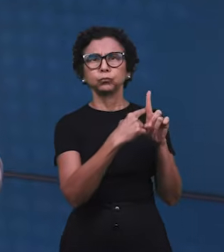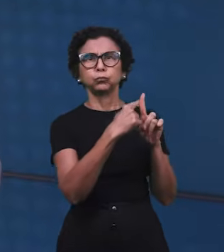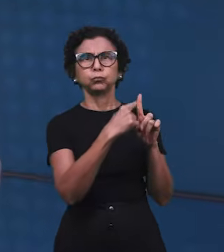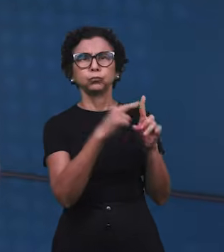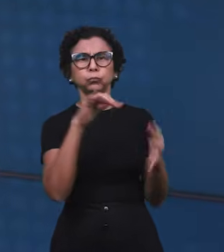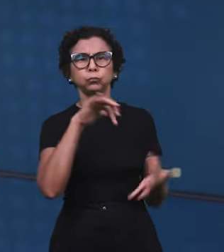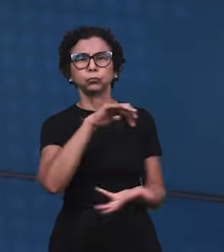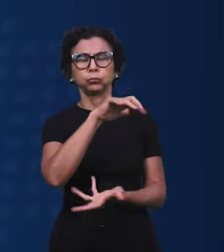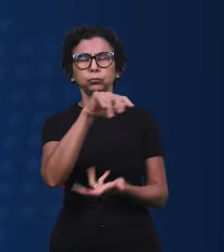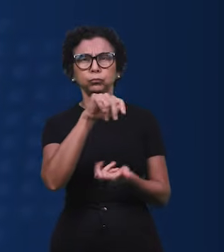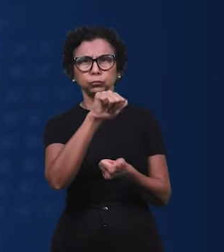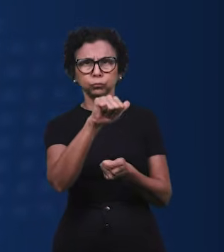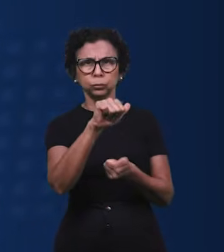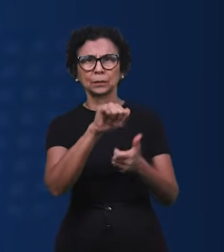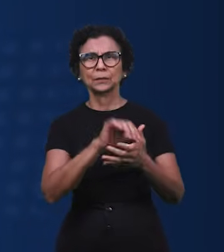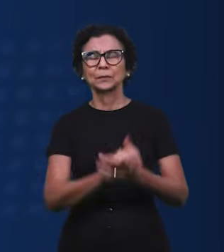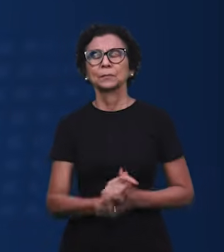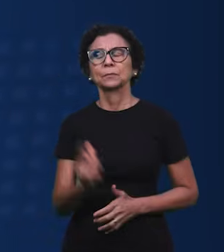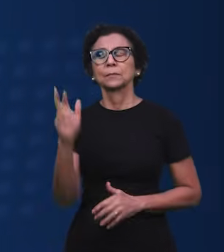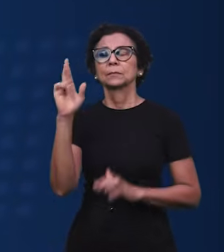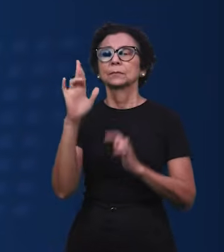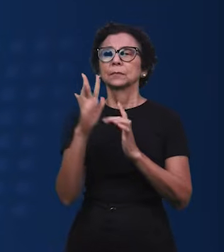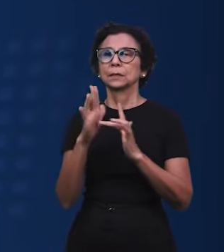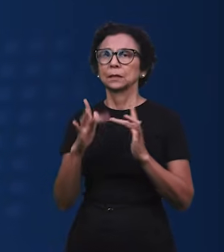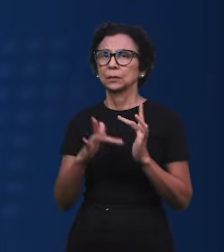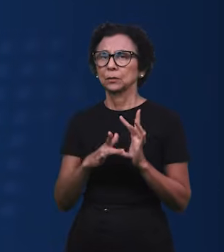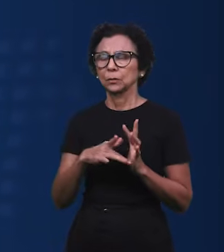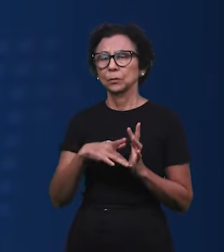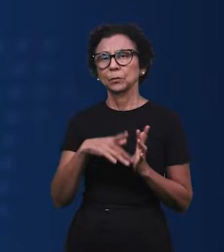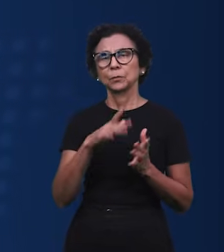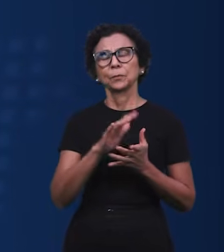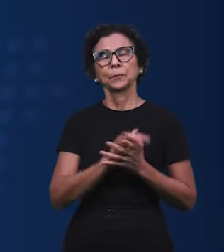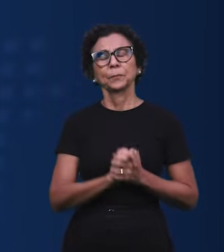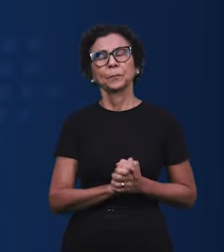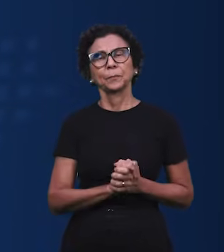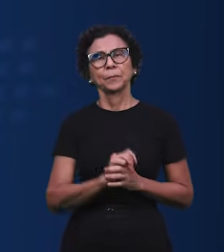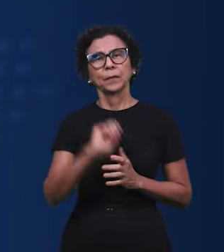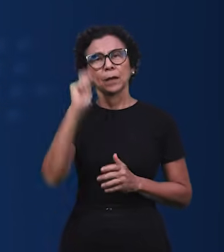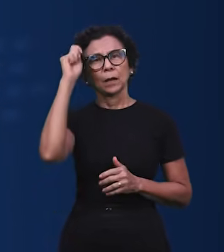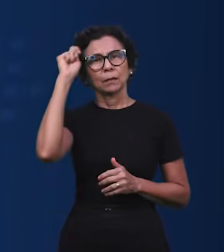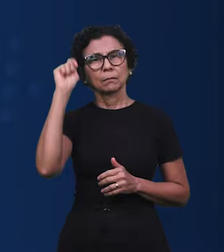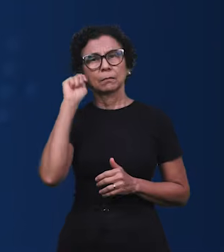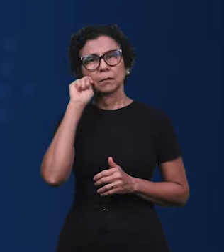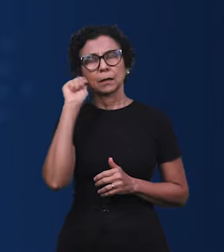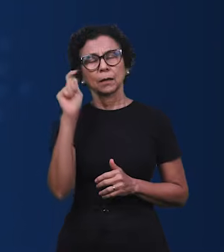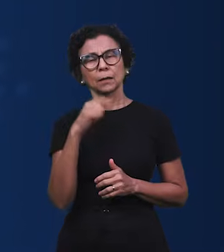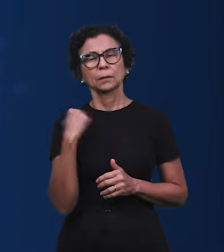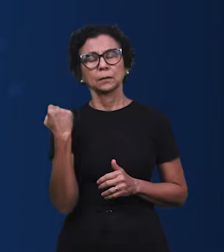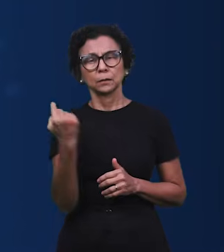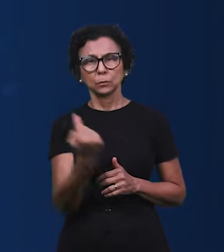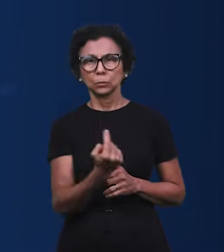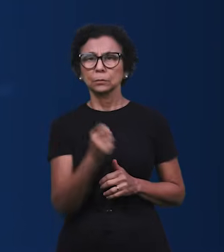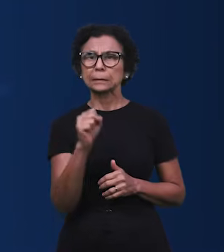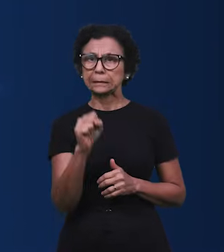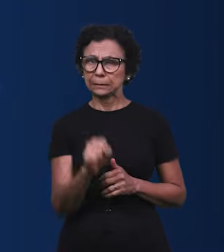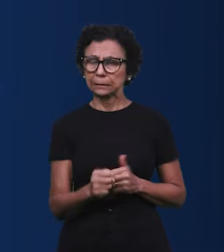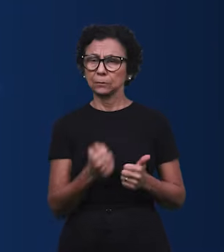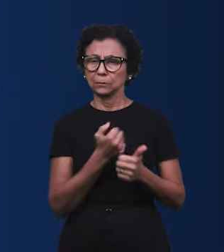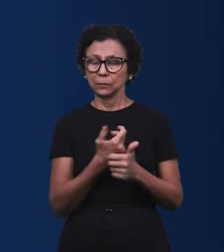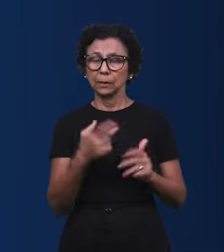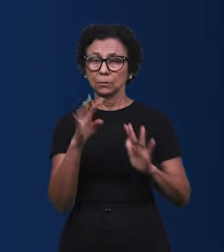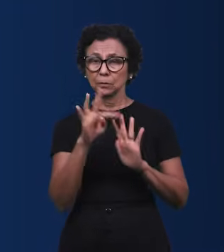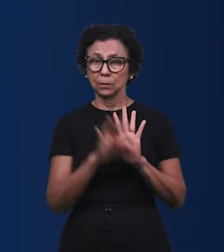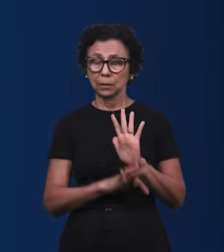no planeta? A paz do Senhor, Andréa, aos ouvintes. Sim, há vários textos bíblicos